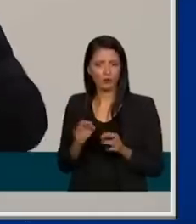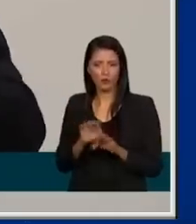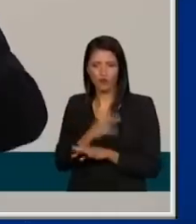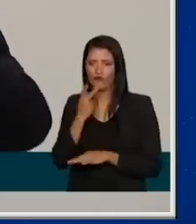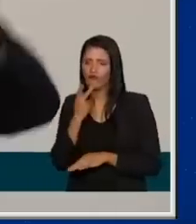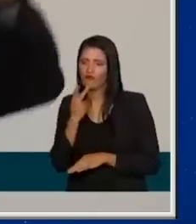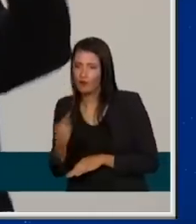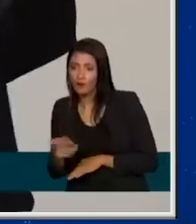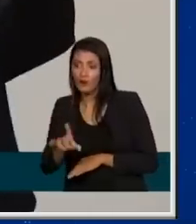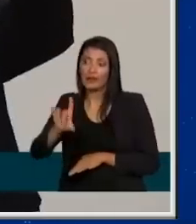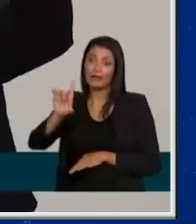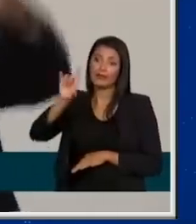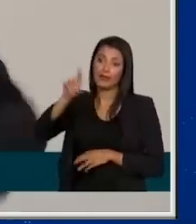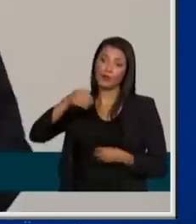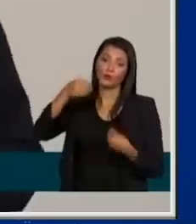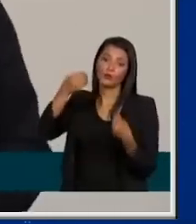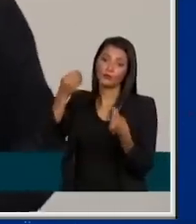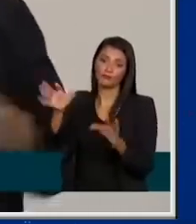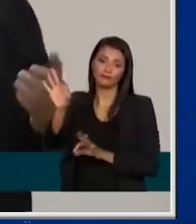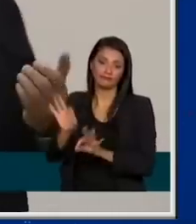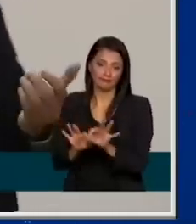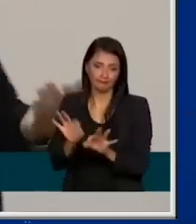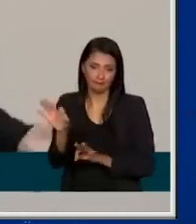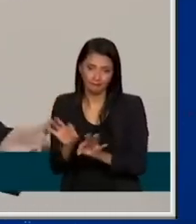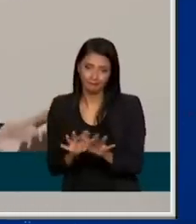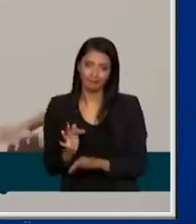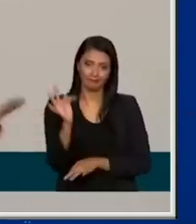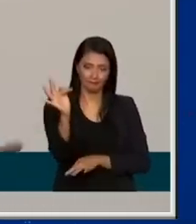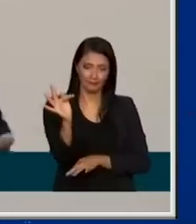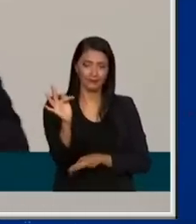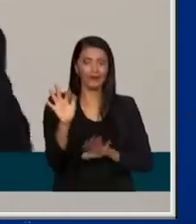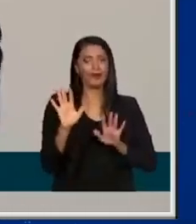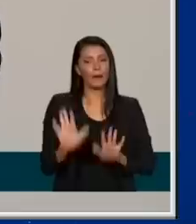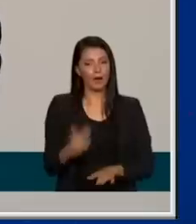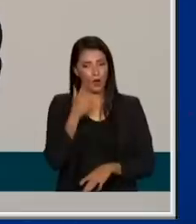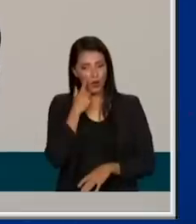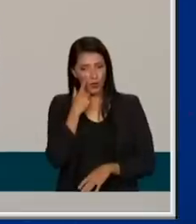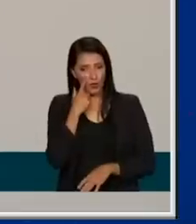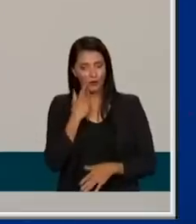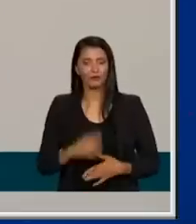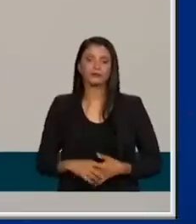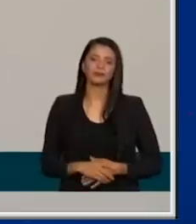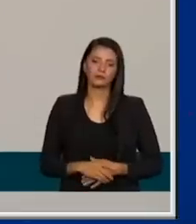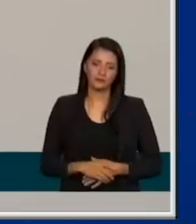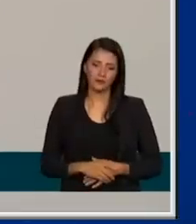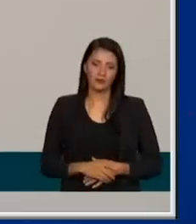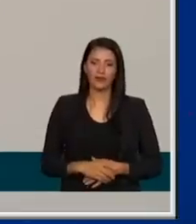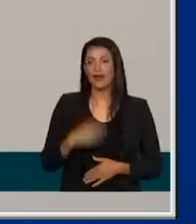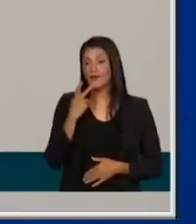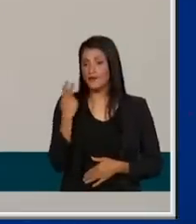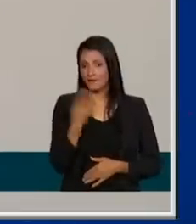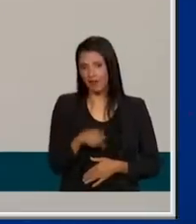contra a polícia em andamento isso é mais uma das coisinhas que a esquerda brasileira importou